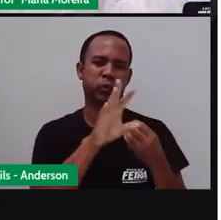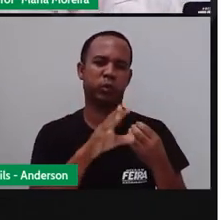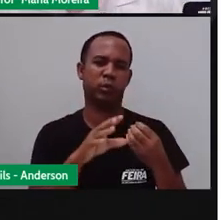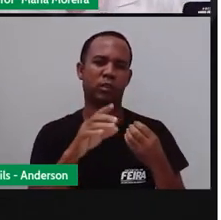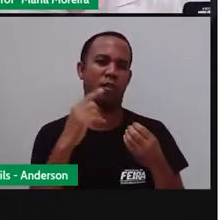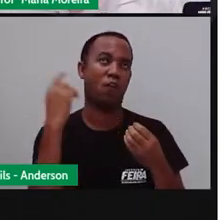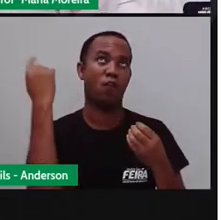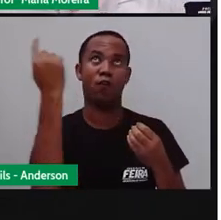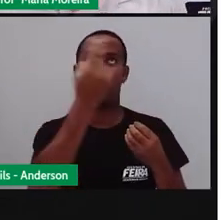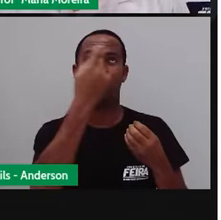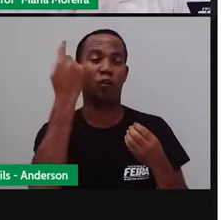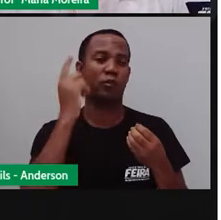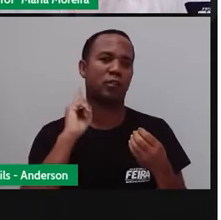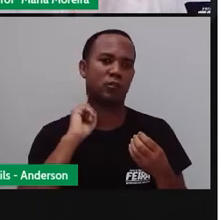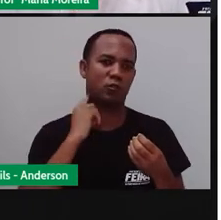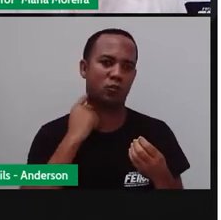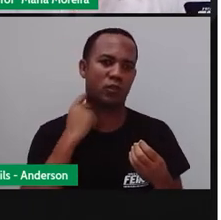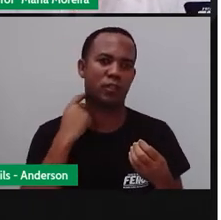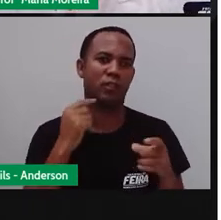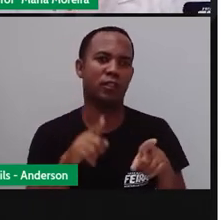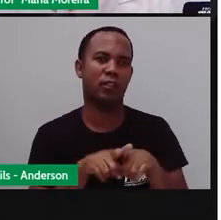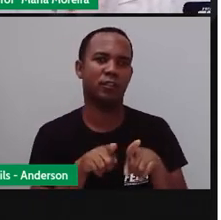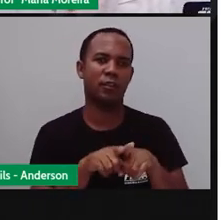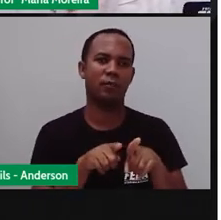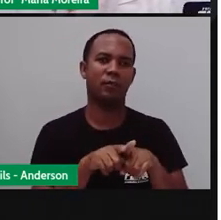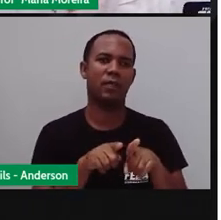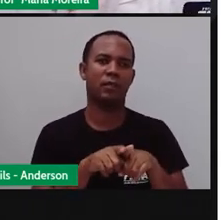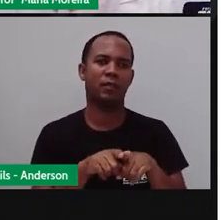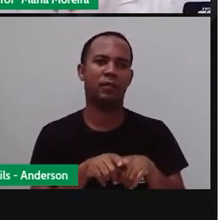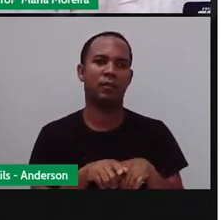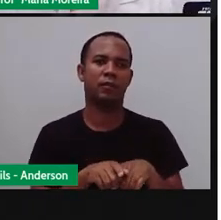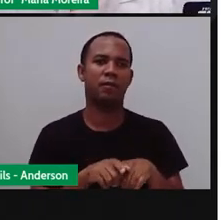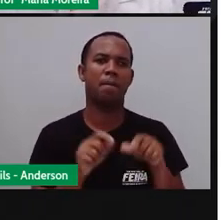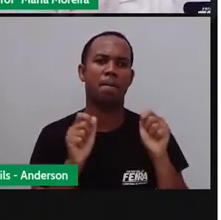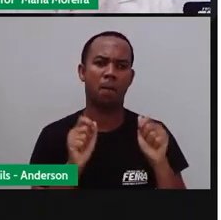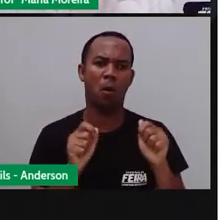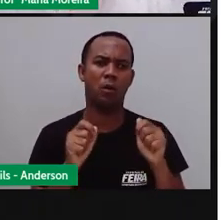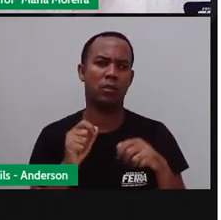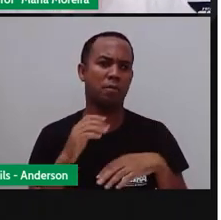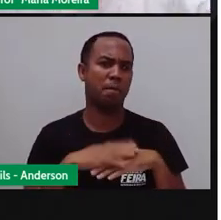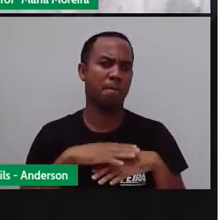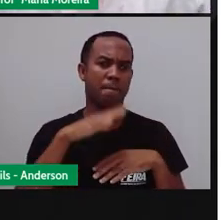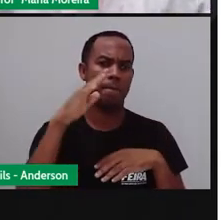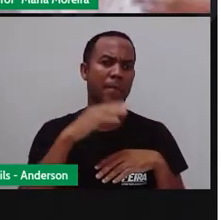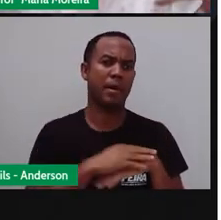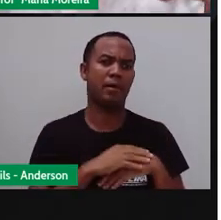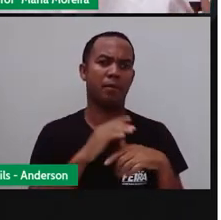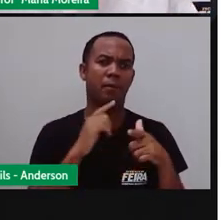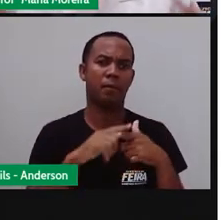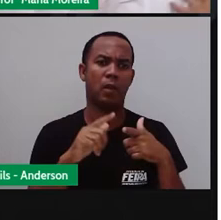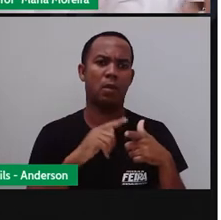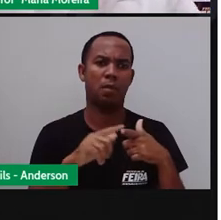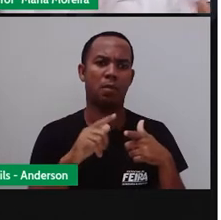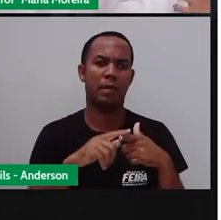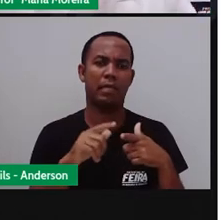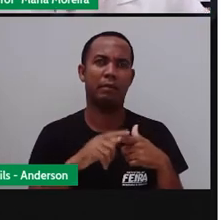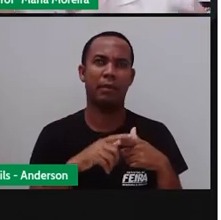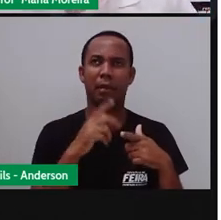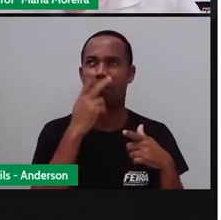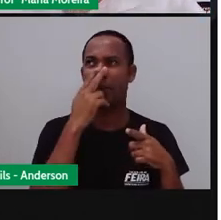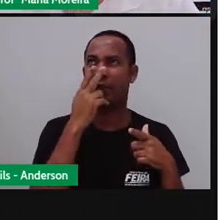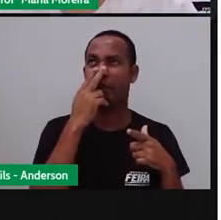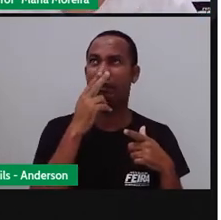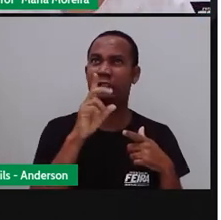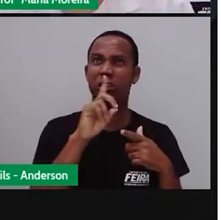está à nossa volta. E isso potencializa, aumenta o efeito estufa, que é o quê? Essa sensação de que os dias estão